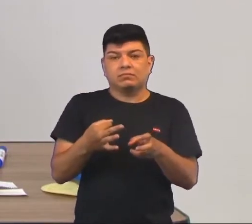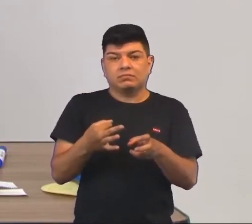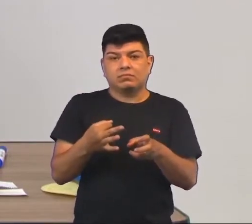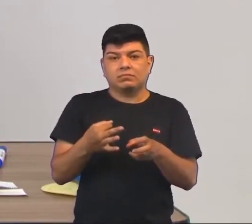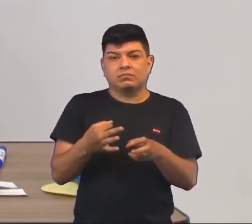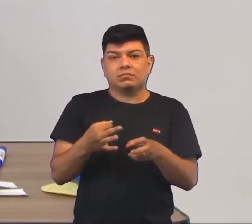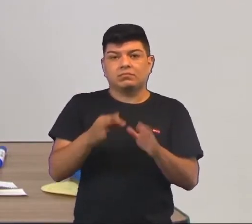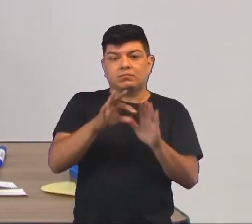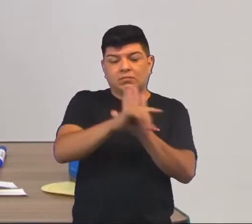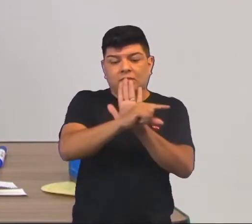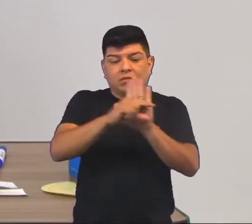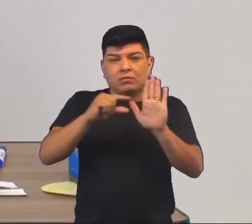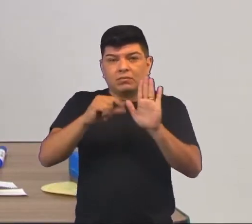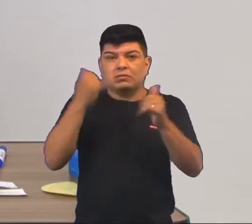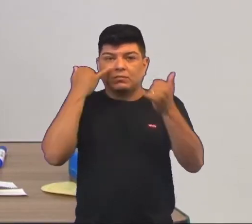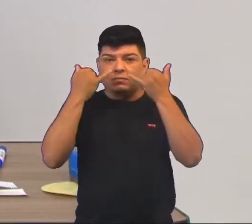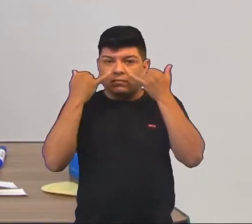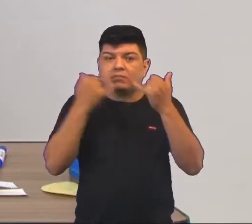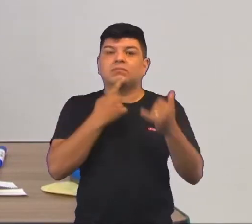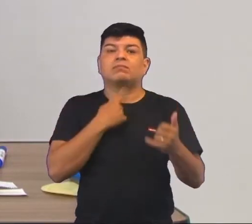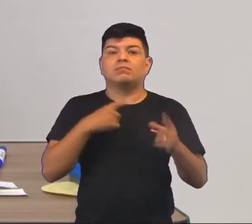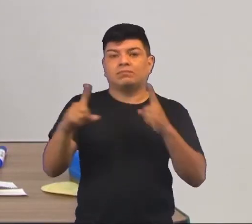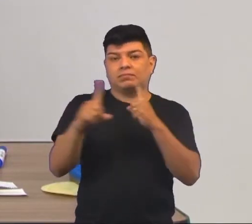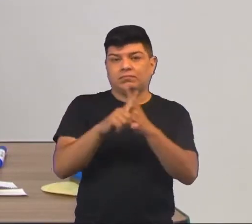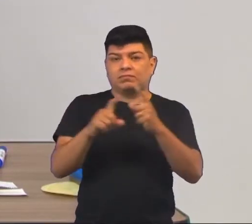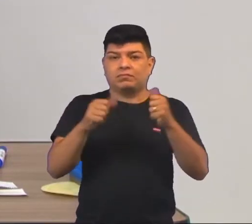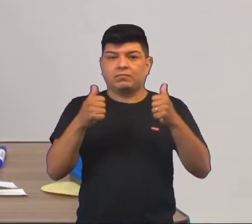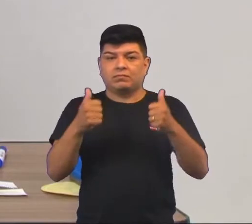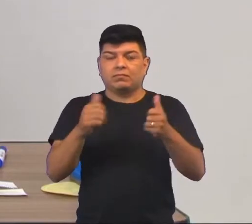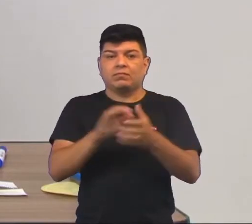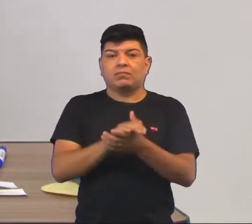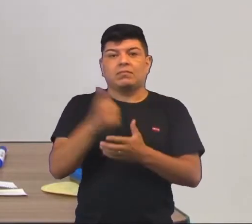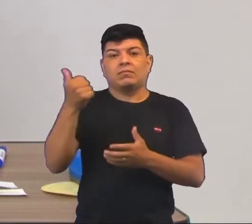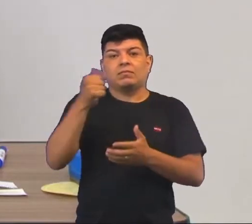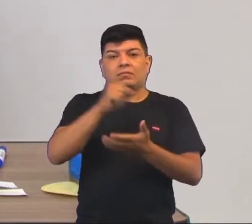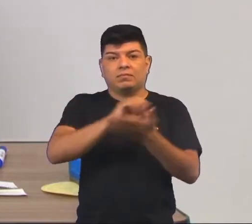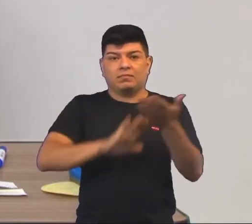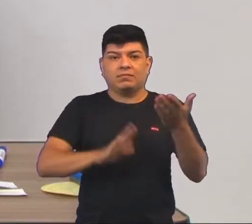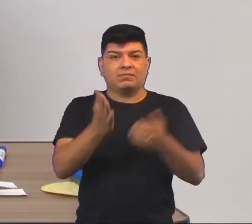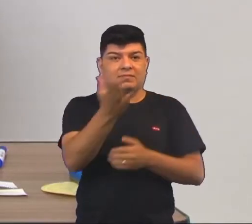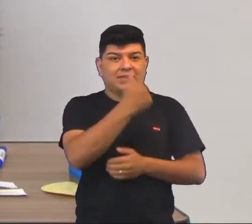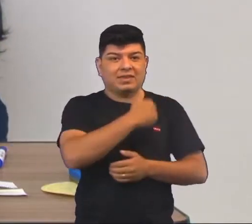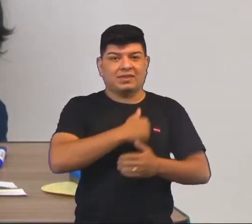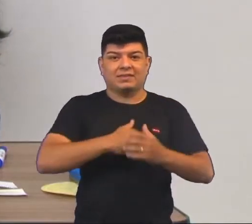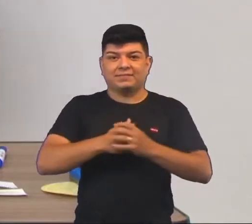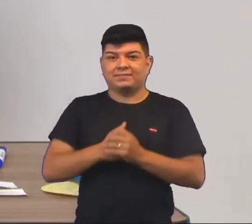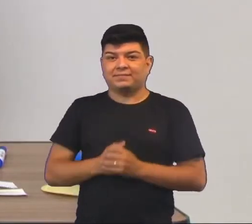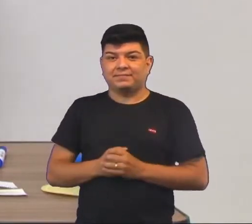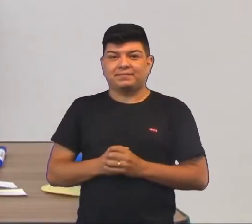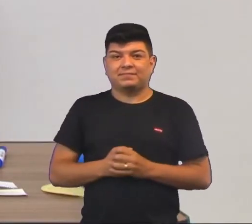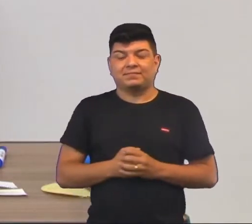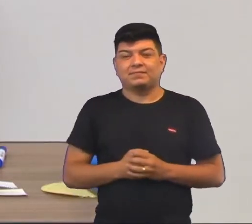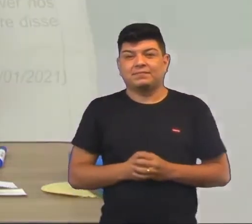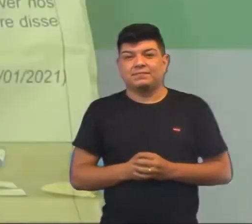o trecho, a informação que a gente deseja encontrar, tá? Primeira atividade, vamos lá, primeira questão, aliás.